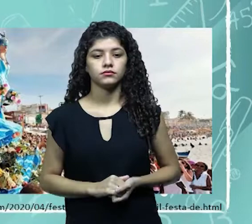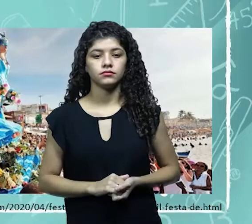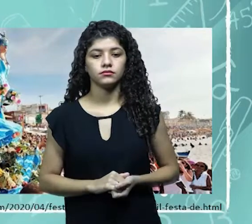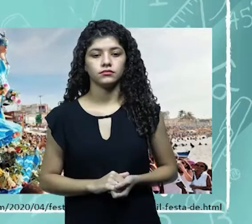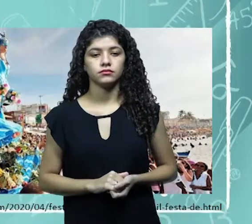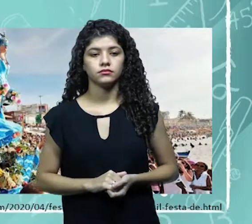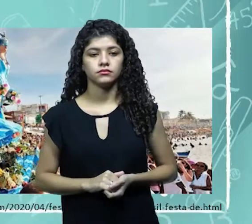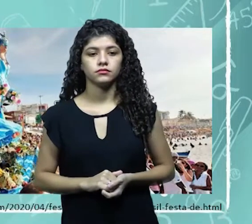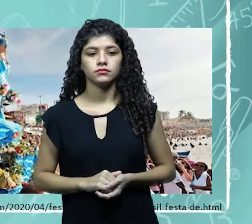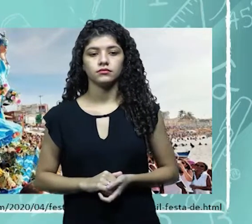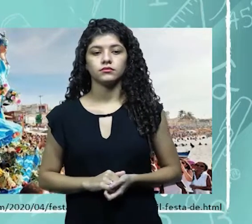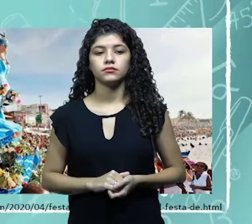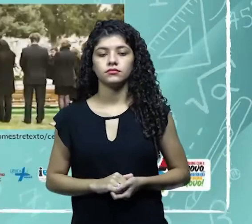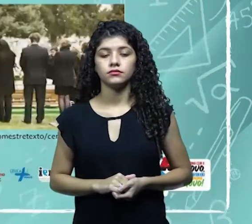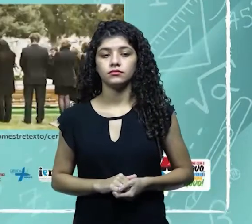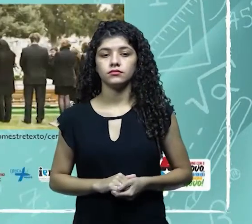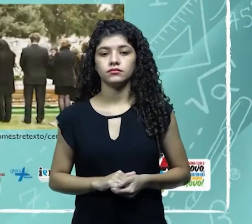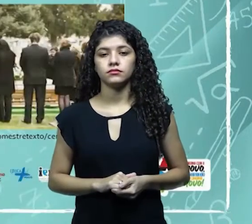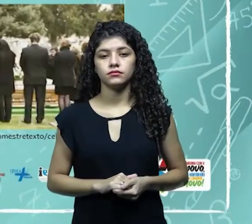local